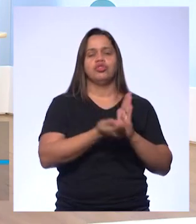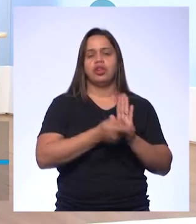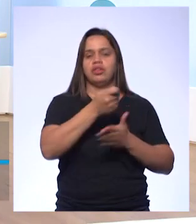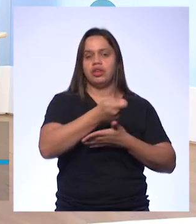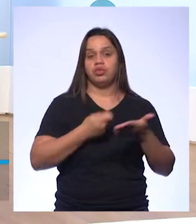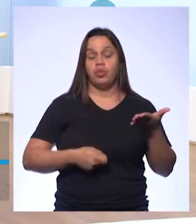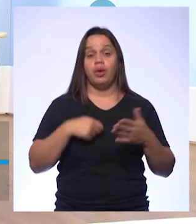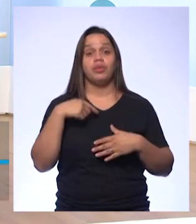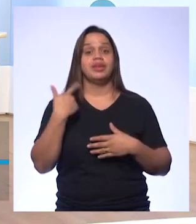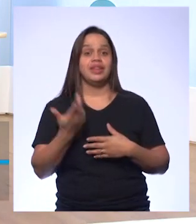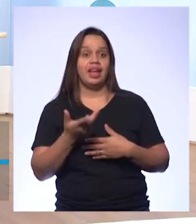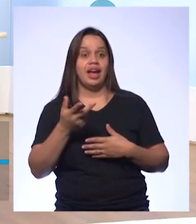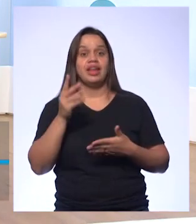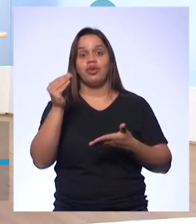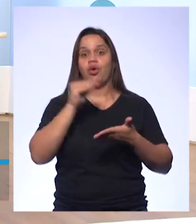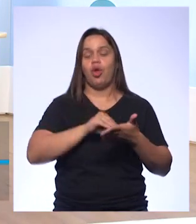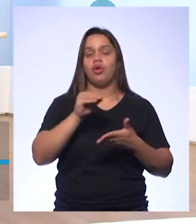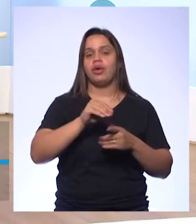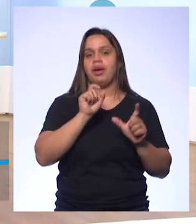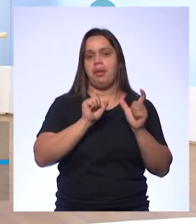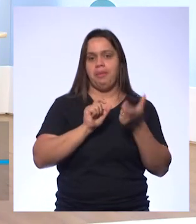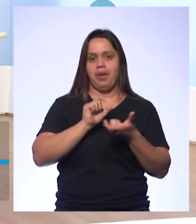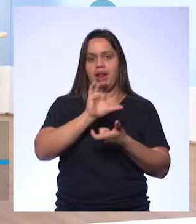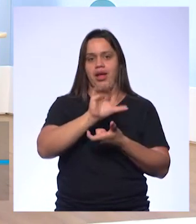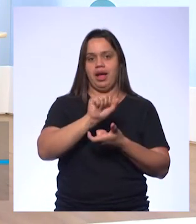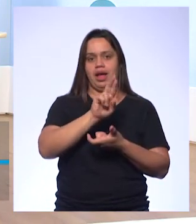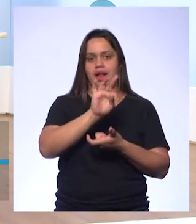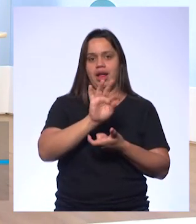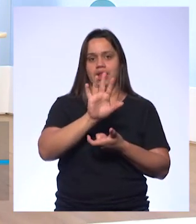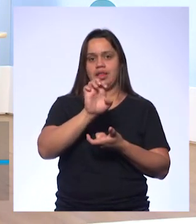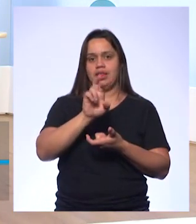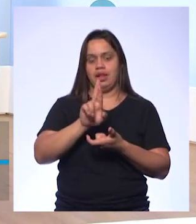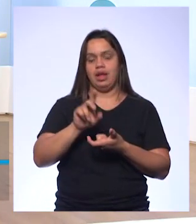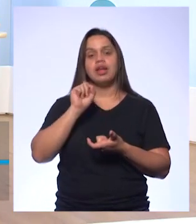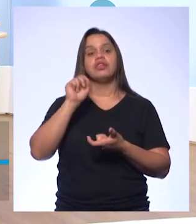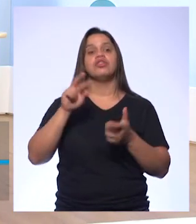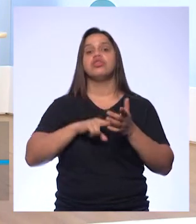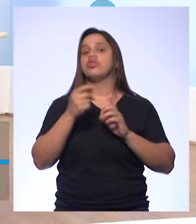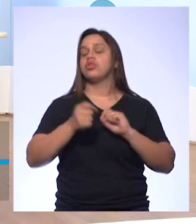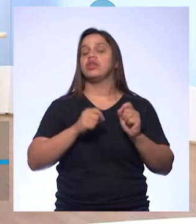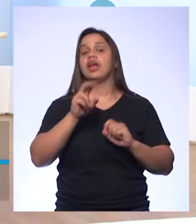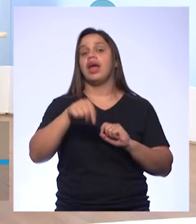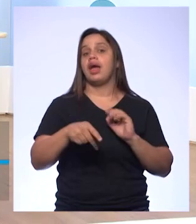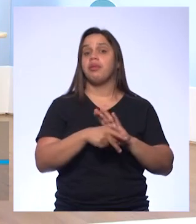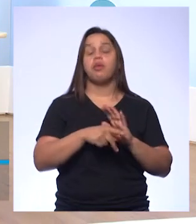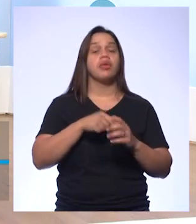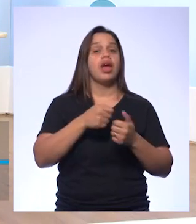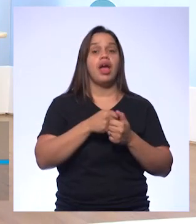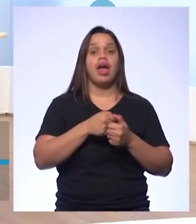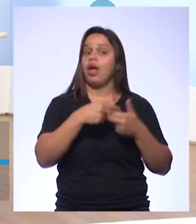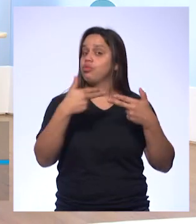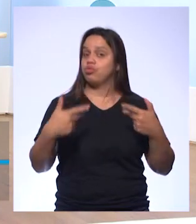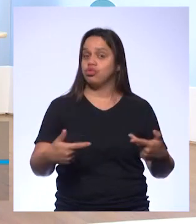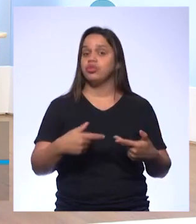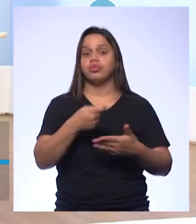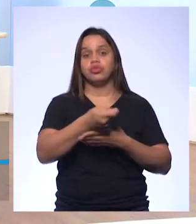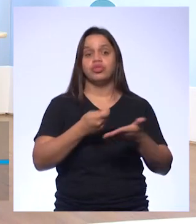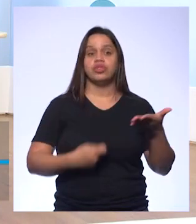e quando escreve a palavra caráter, verdades sejam ditas, ali a gente quer dizer tipo de texto. É um tipo de texto